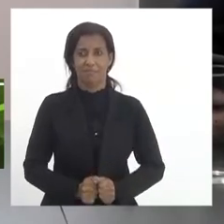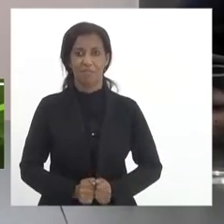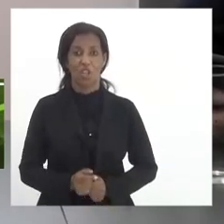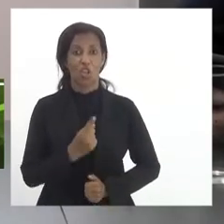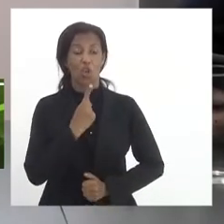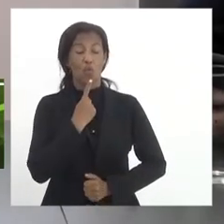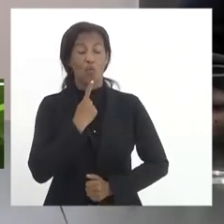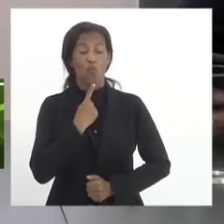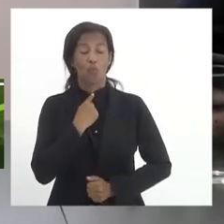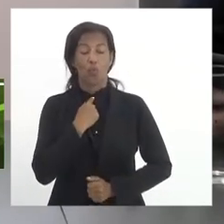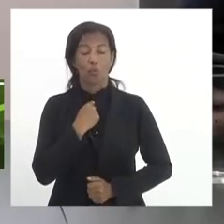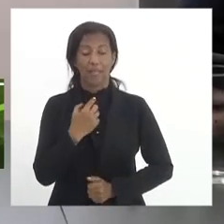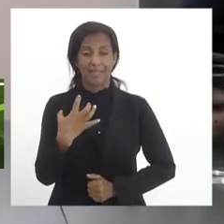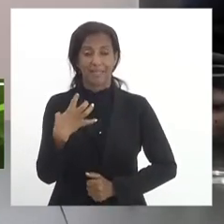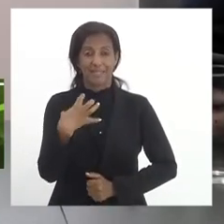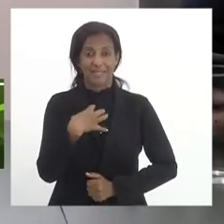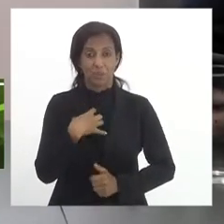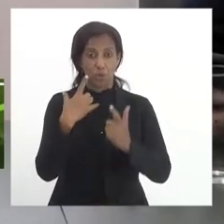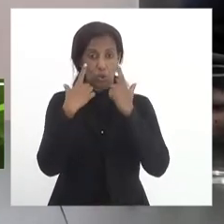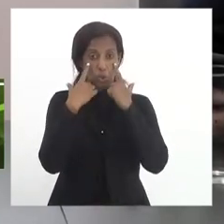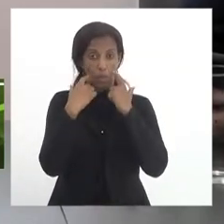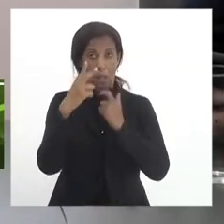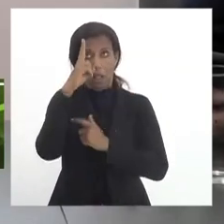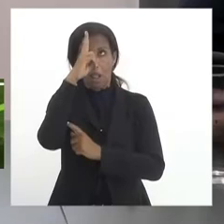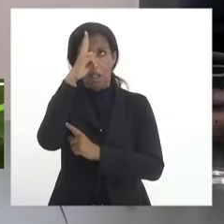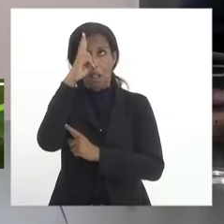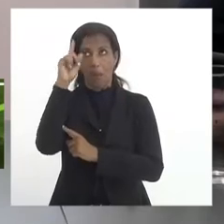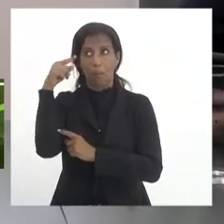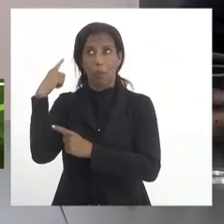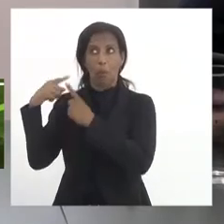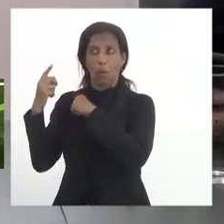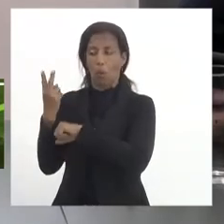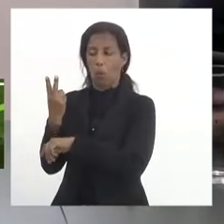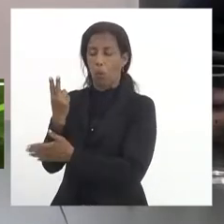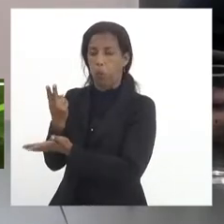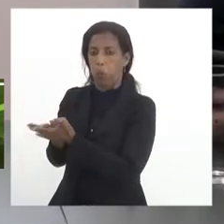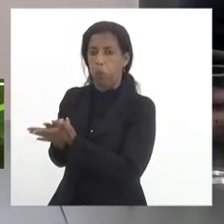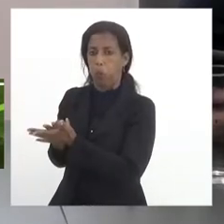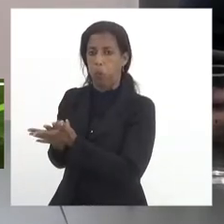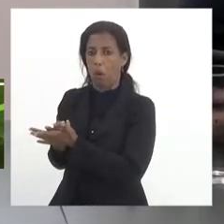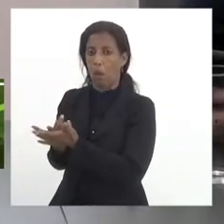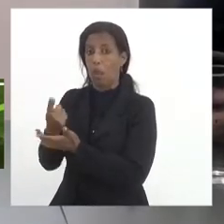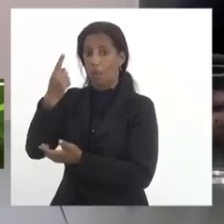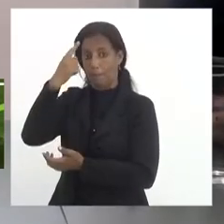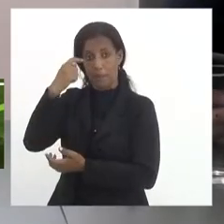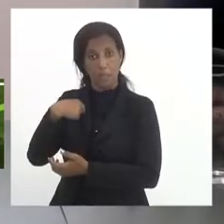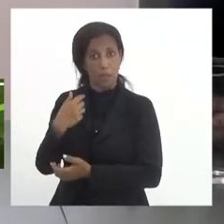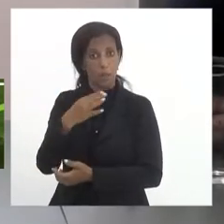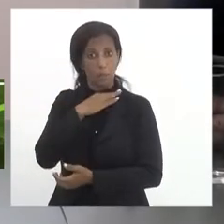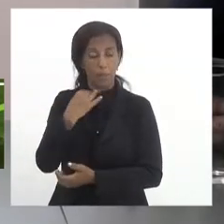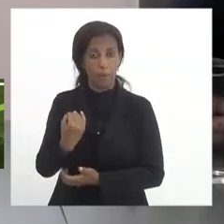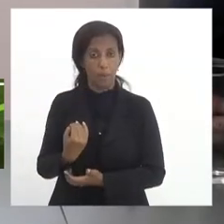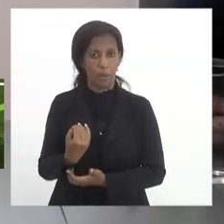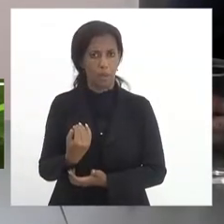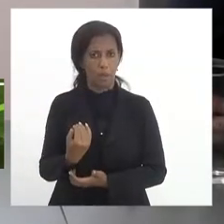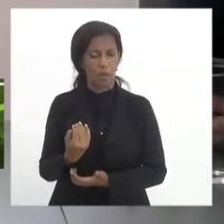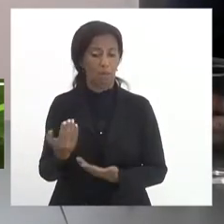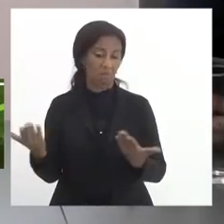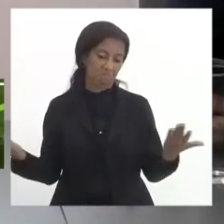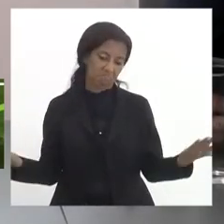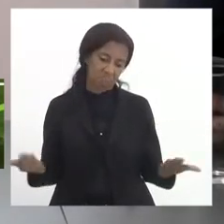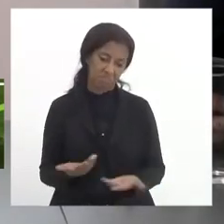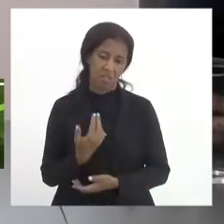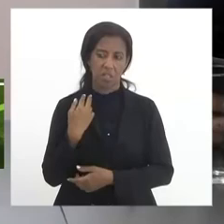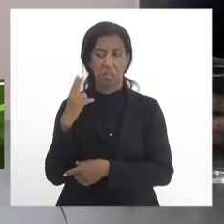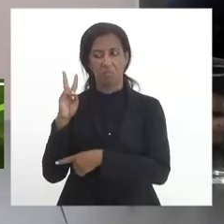vontade de chorar quando lembro do tempo que fiquei no hospital. 1 ou 2 dias eu realmente achei que fosse morrer. Mas aqui eu vou defender o deputado Anderson,